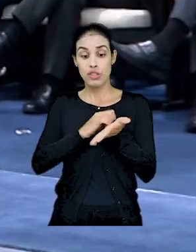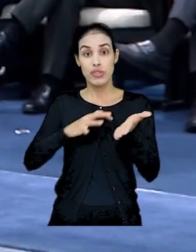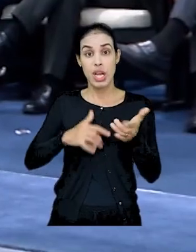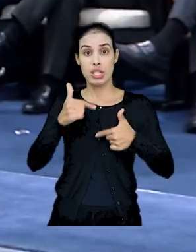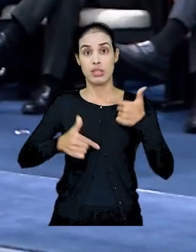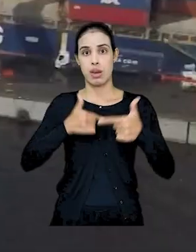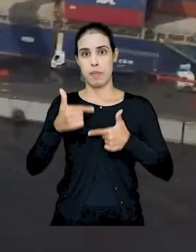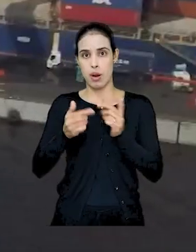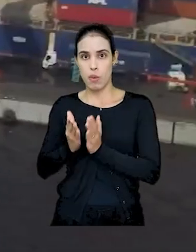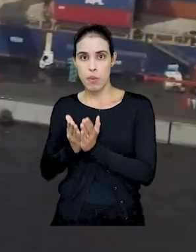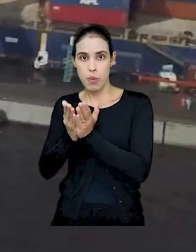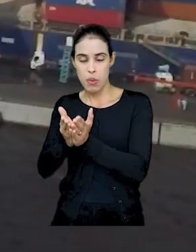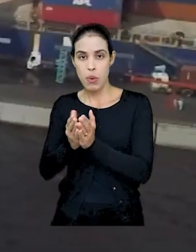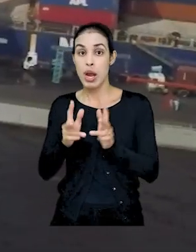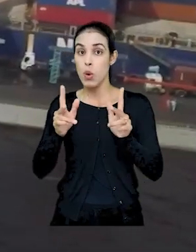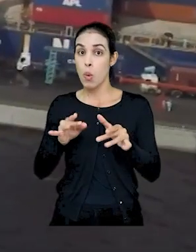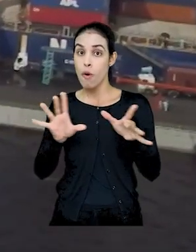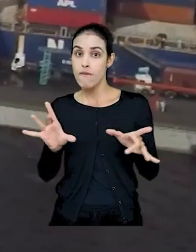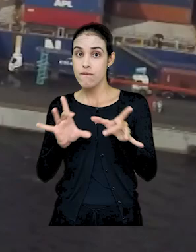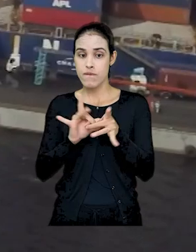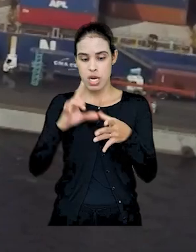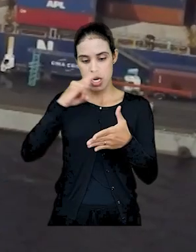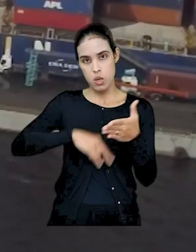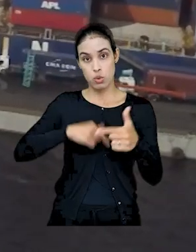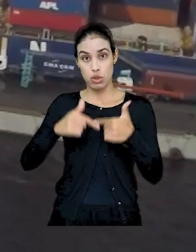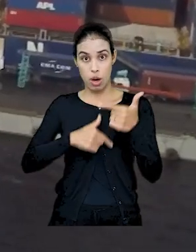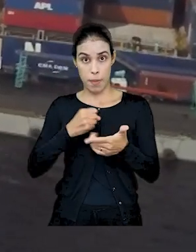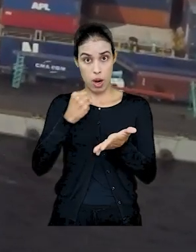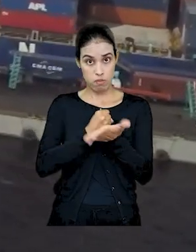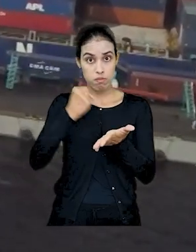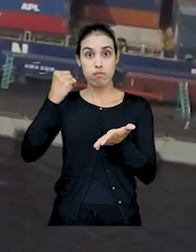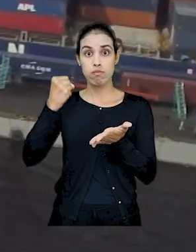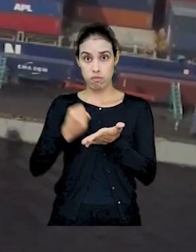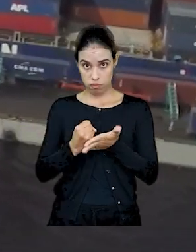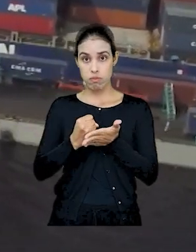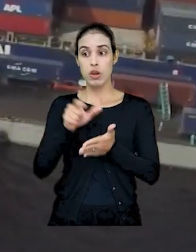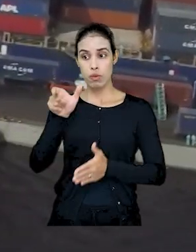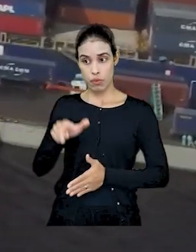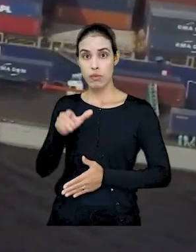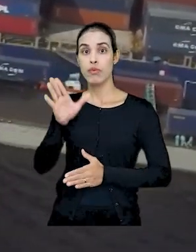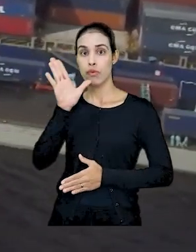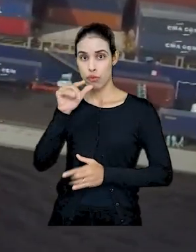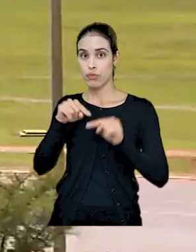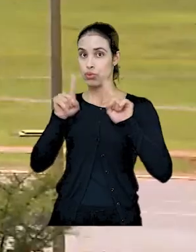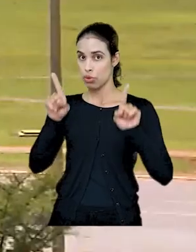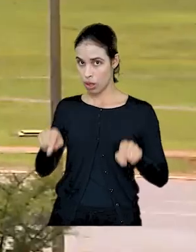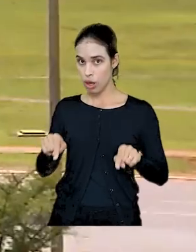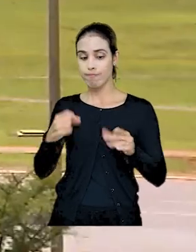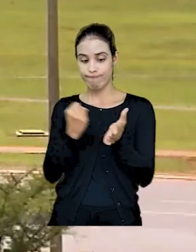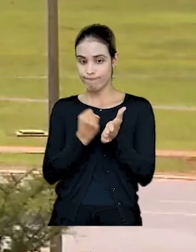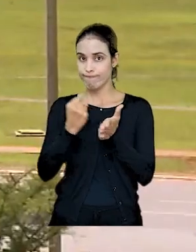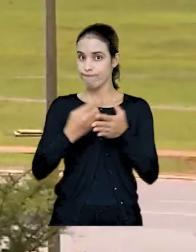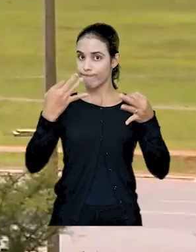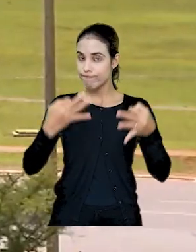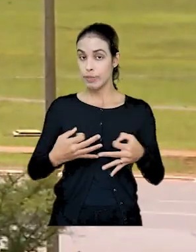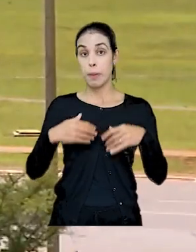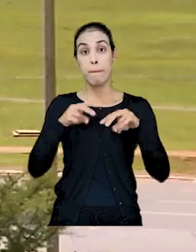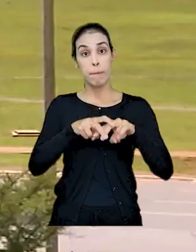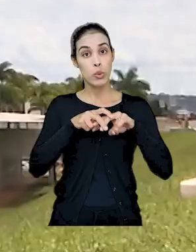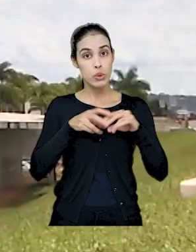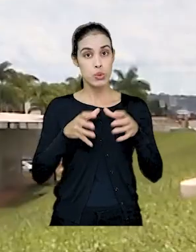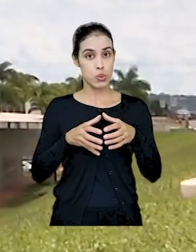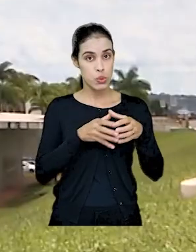portuária como a questão do vínculo empregatício permanente do Trabalhador portuário avulso por isso a comissão no